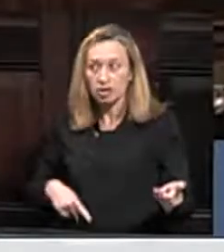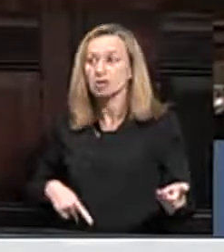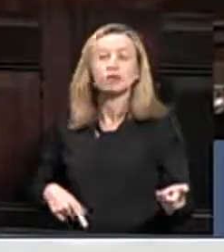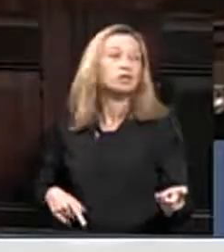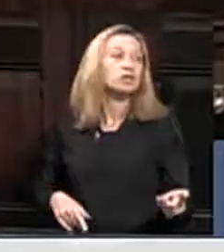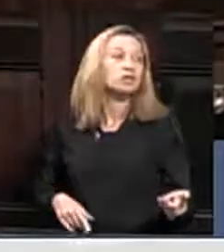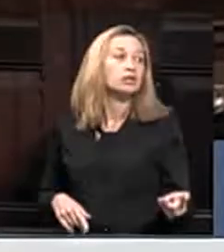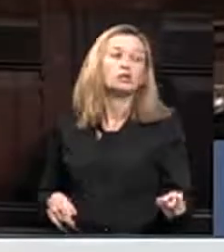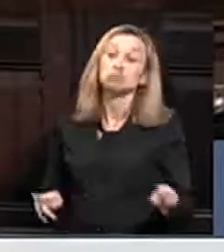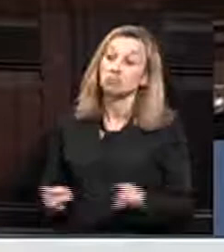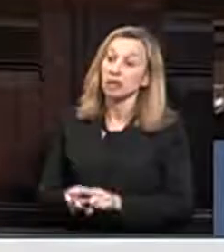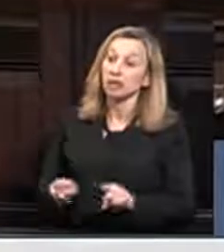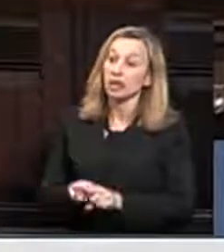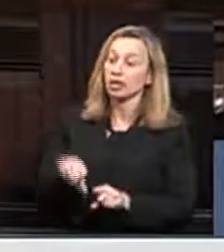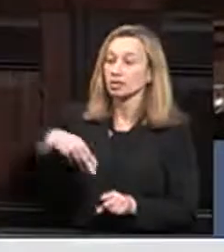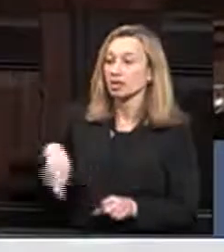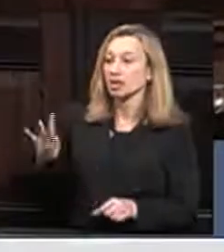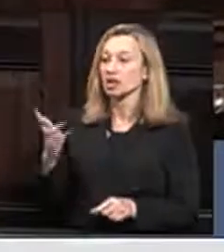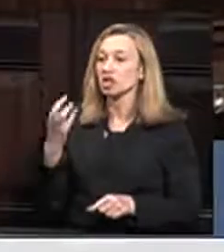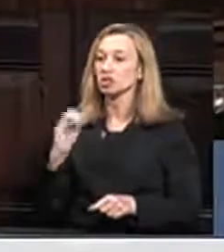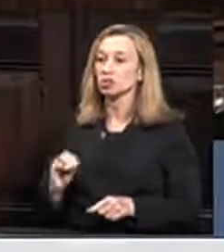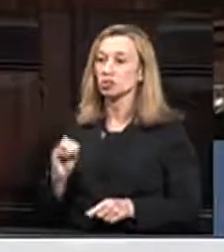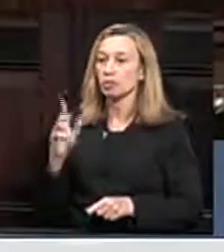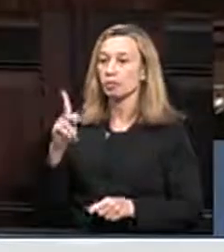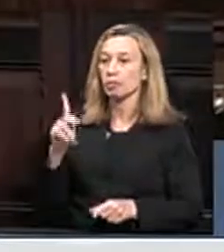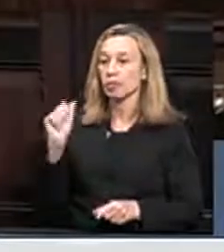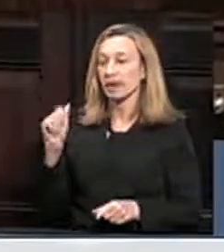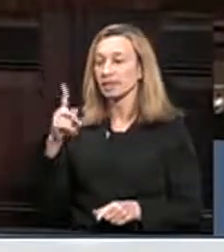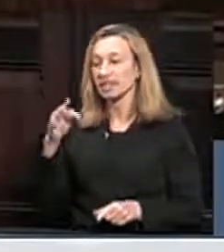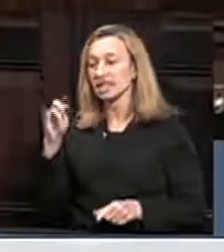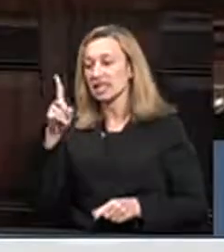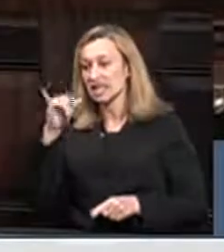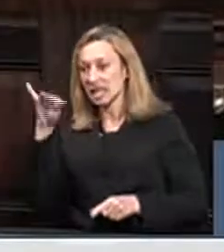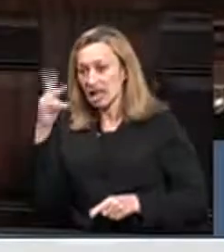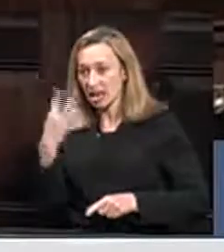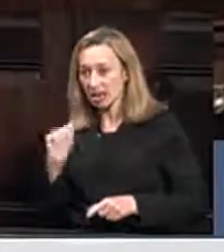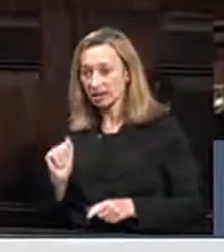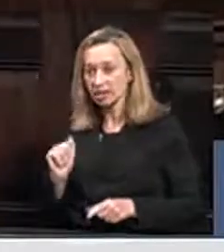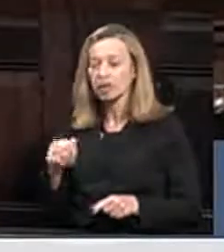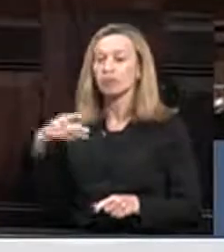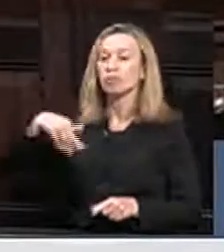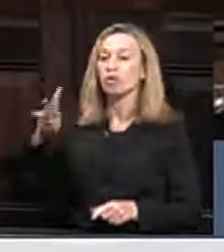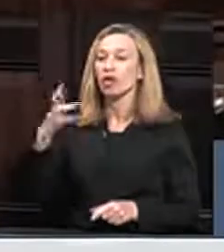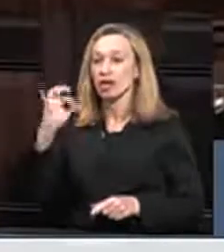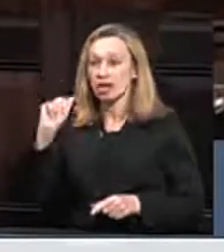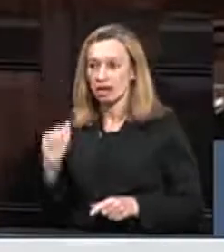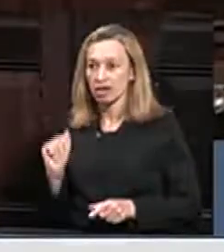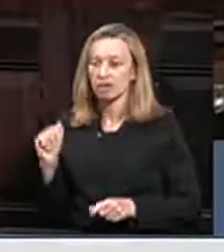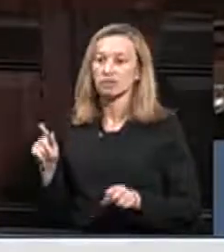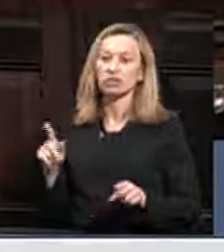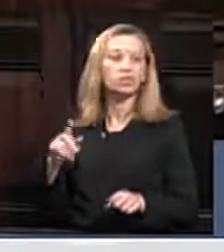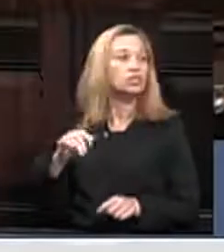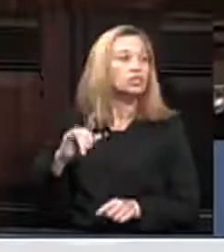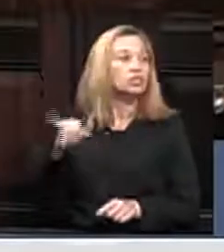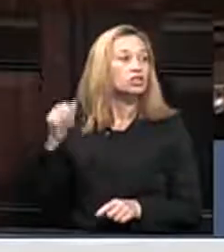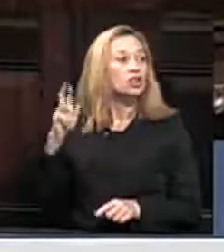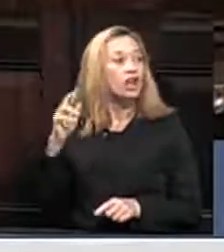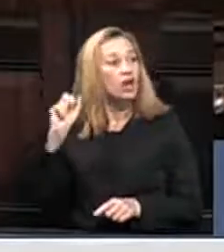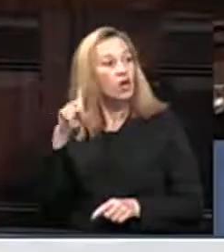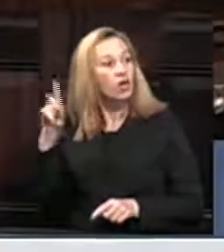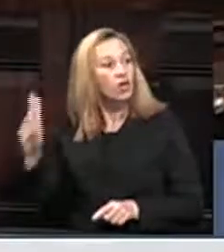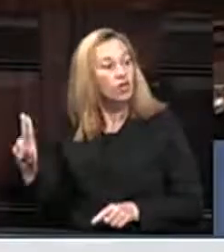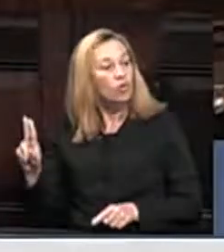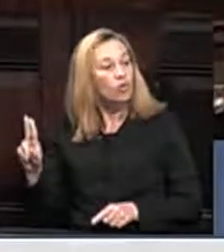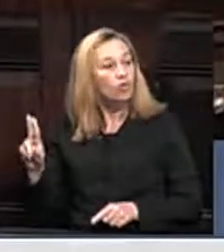dos ministros Padilha, Moreira e Gedel, e do líder